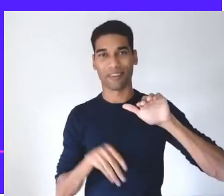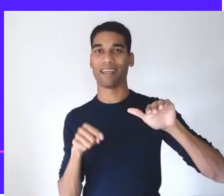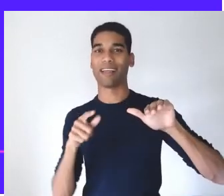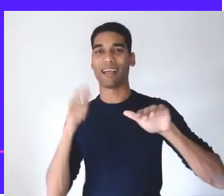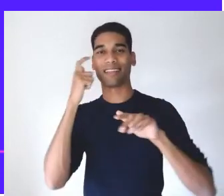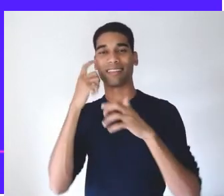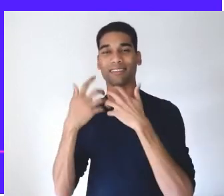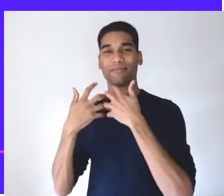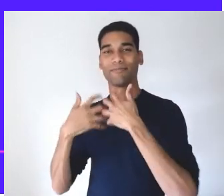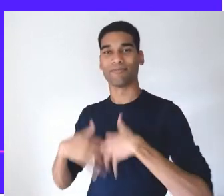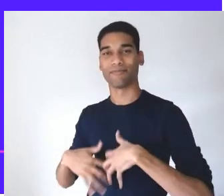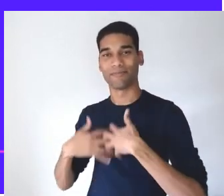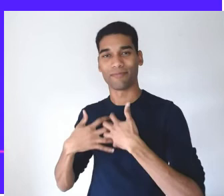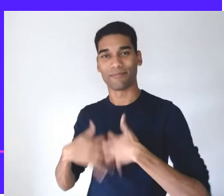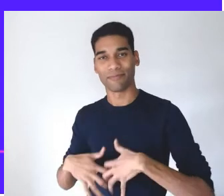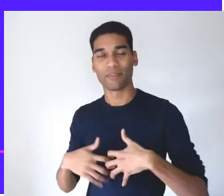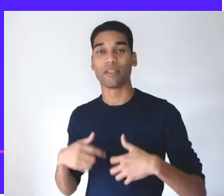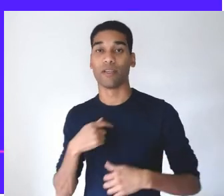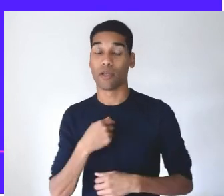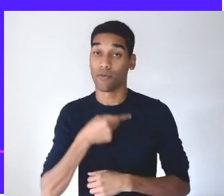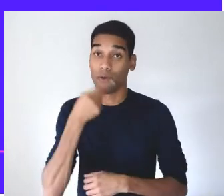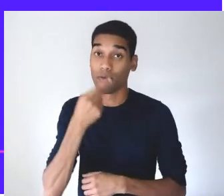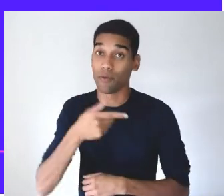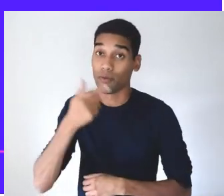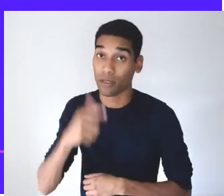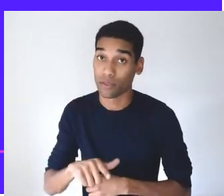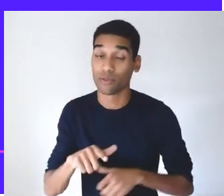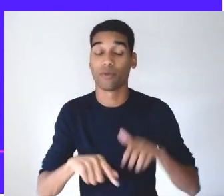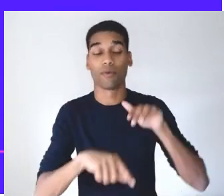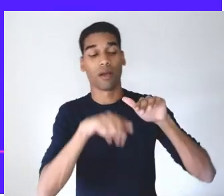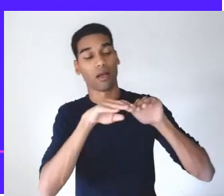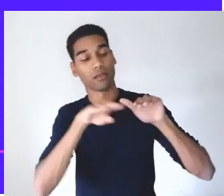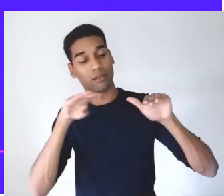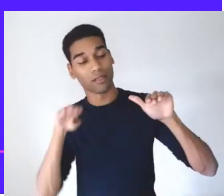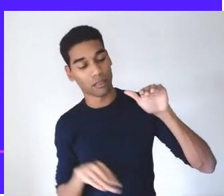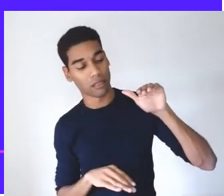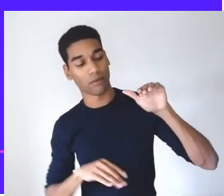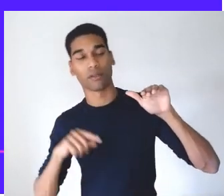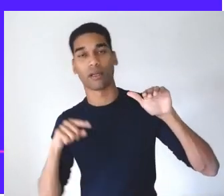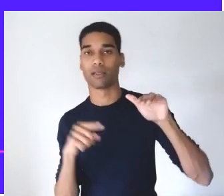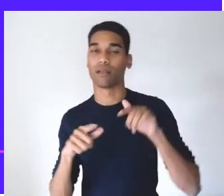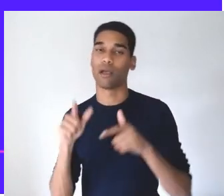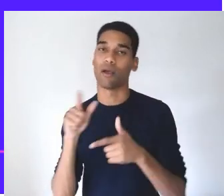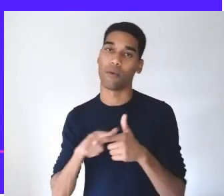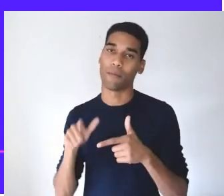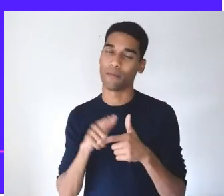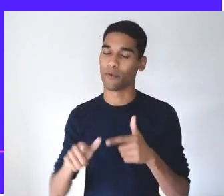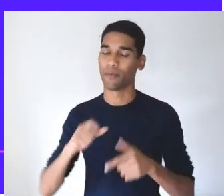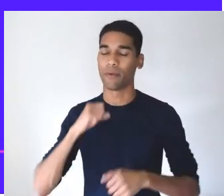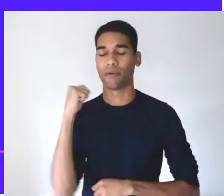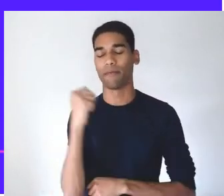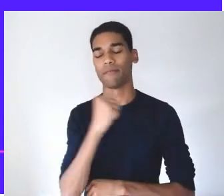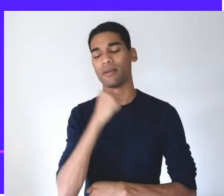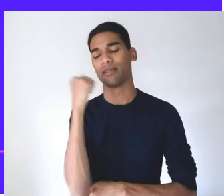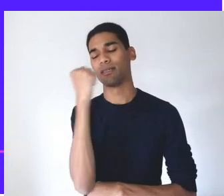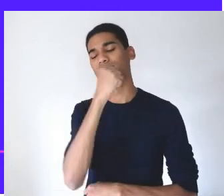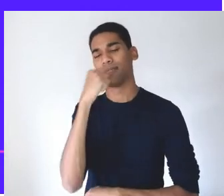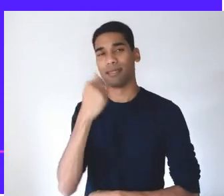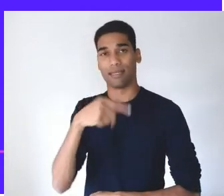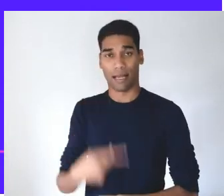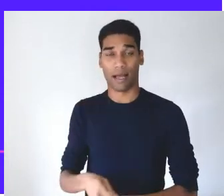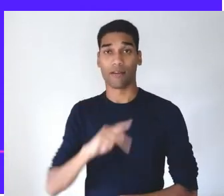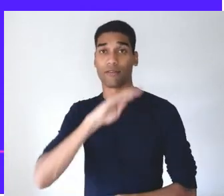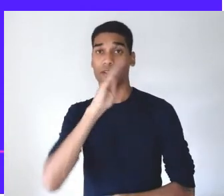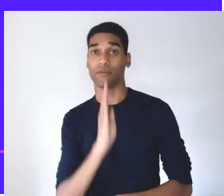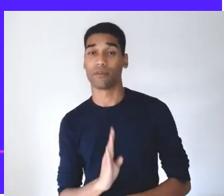que eu volto a repetir, é a grande mazela brasileira e a gente precisa combater, porque